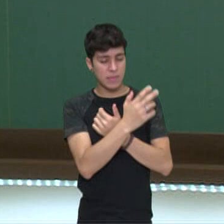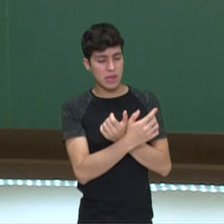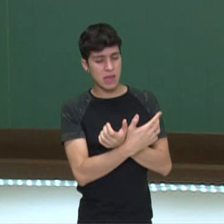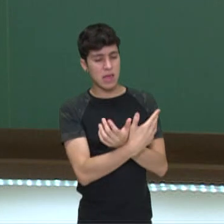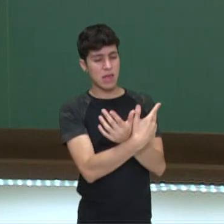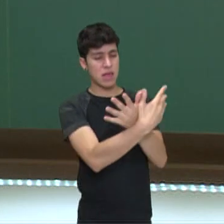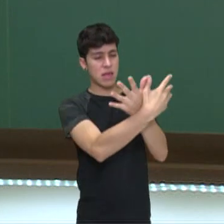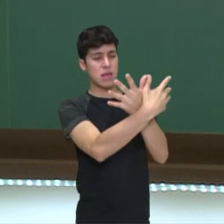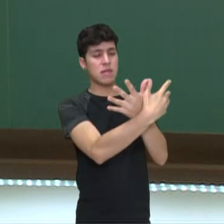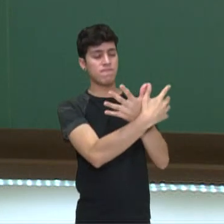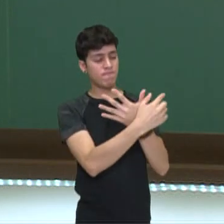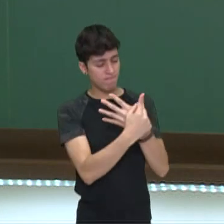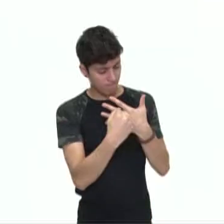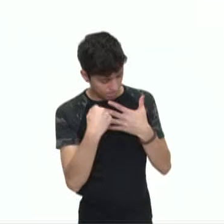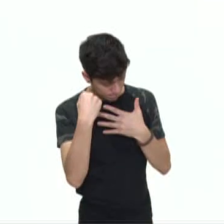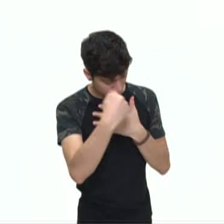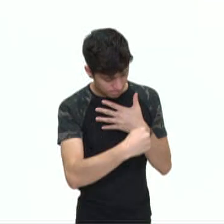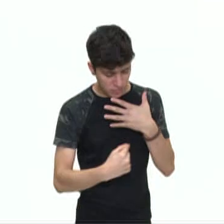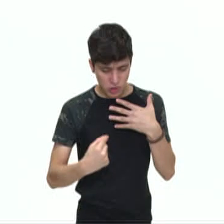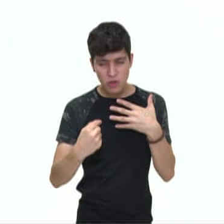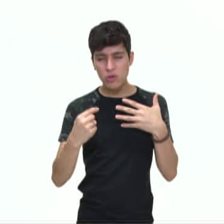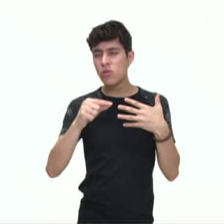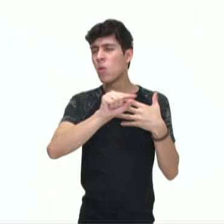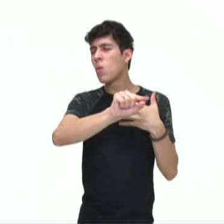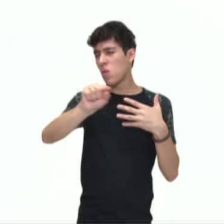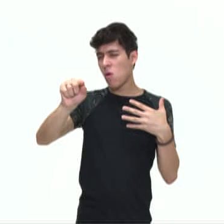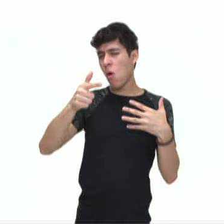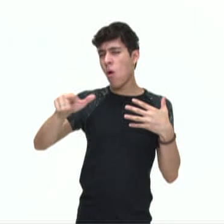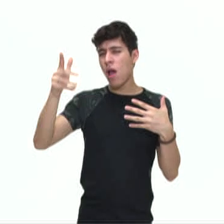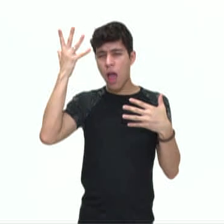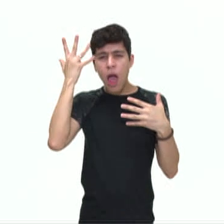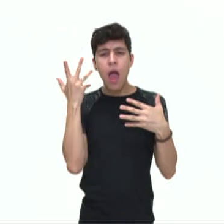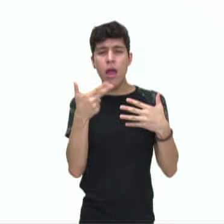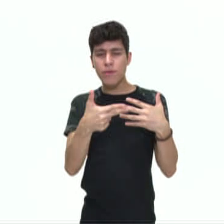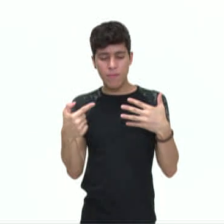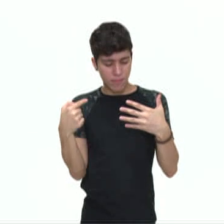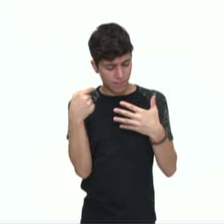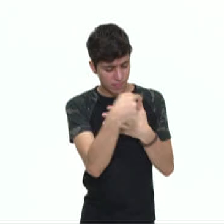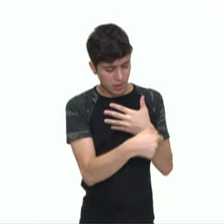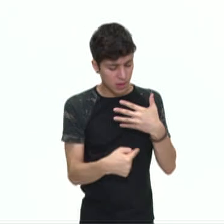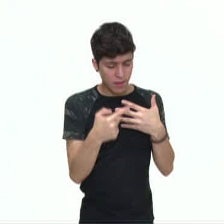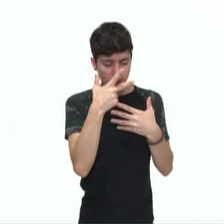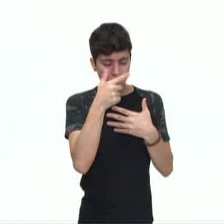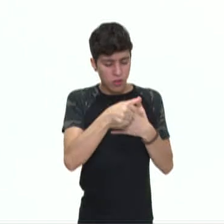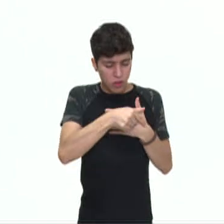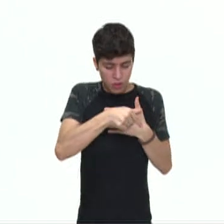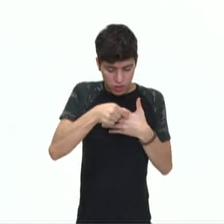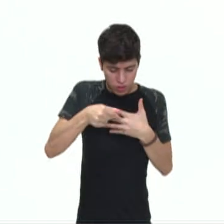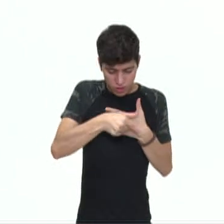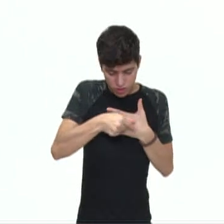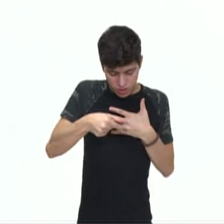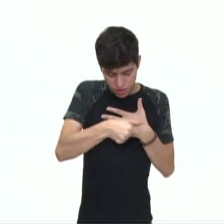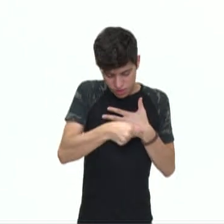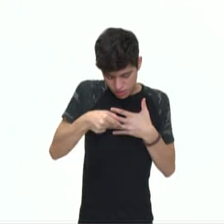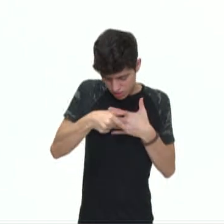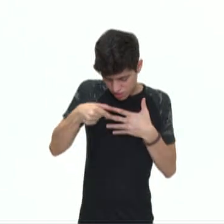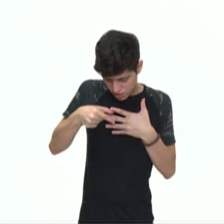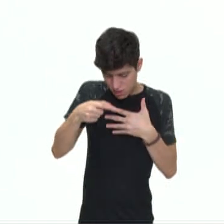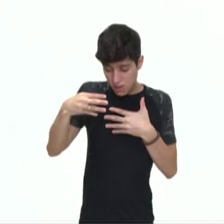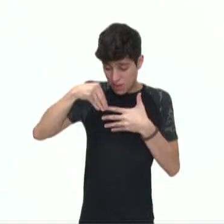asas dessas espécies de borboleta e de outros seres vivos também, nós temos essas escamas que são compostas